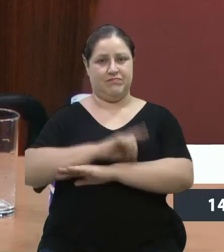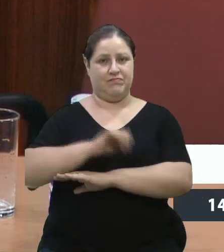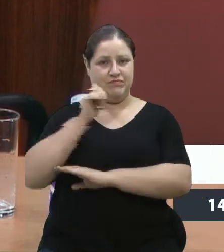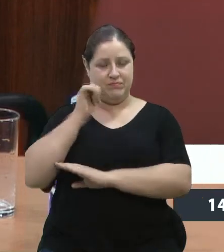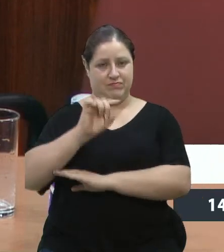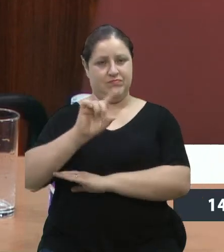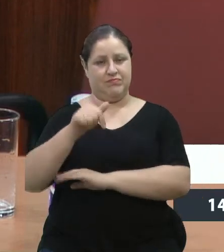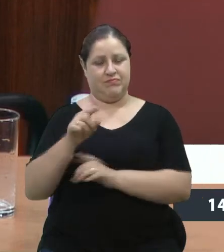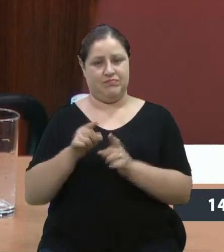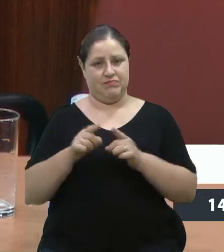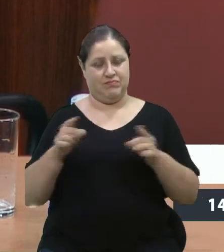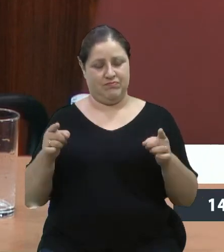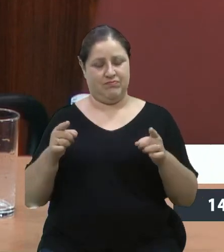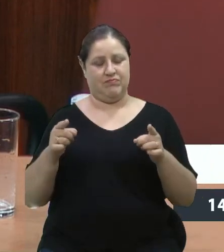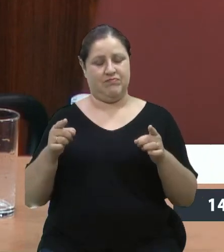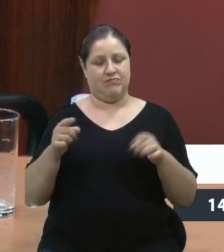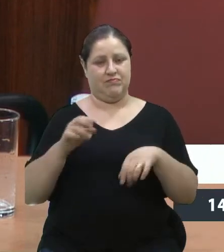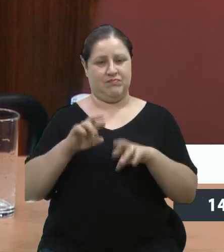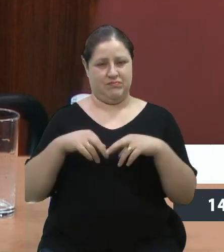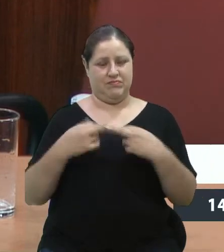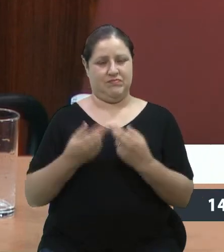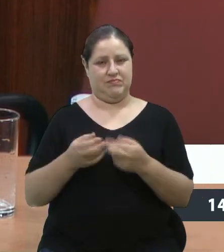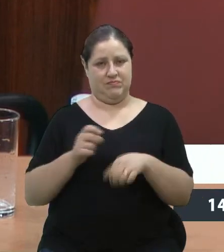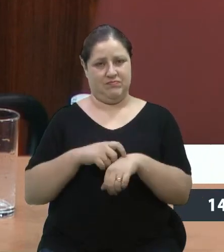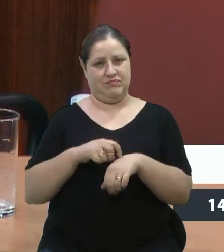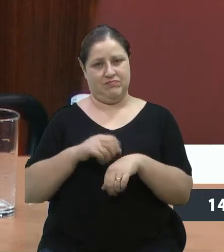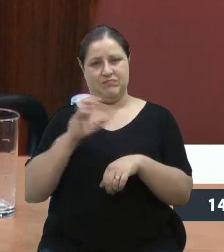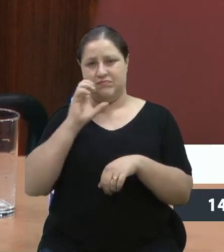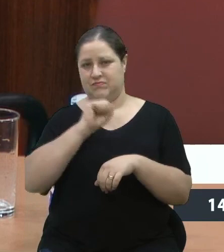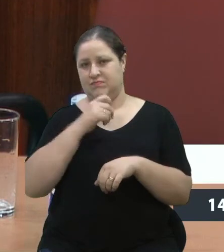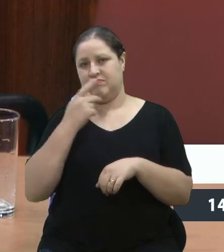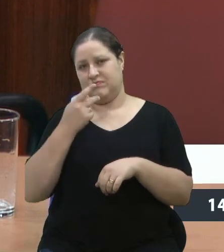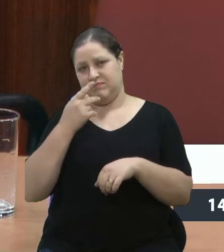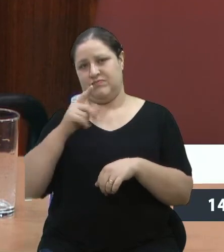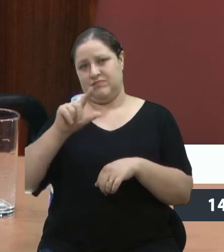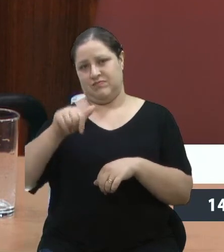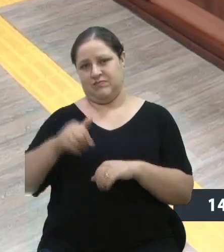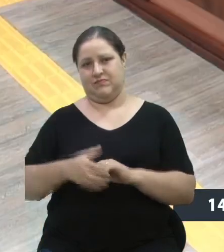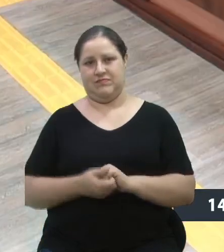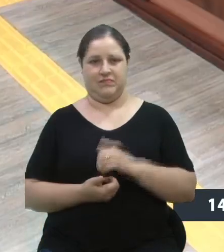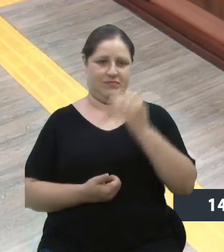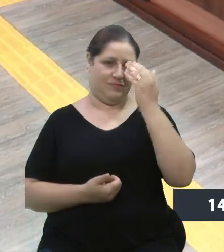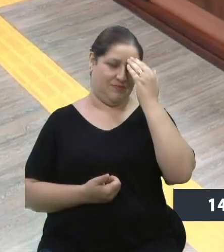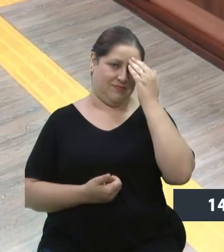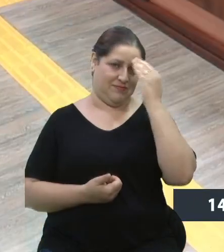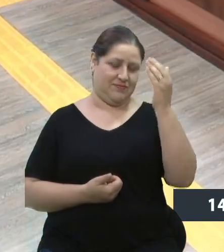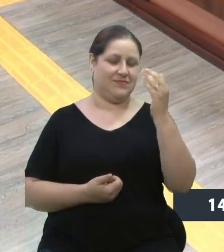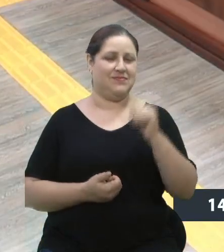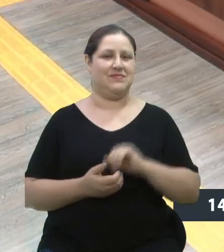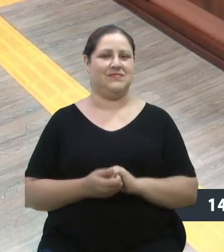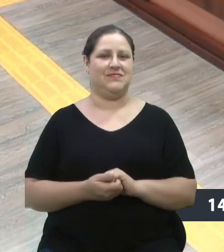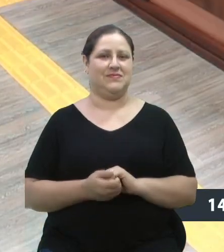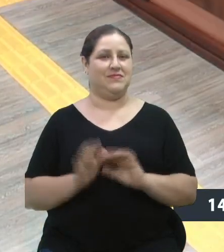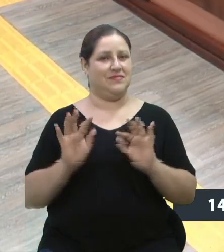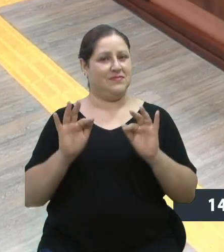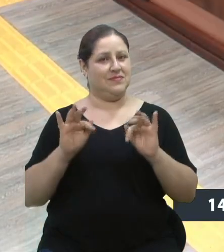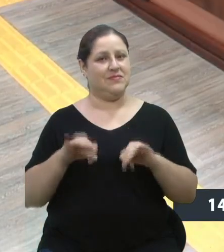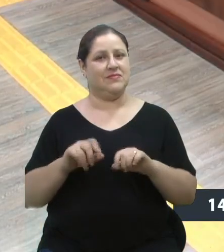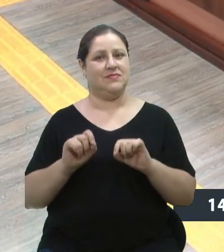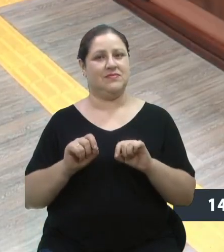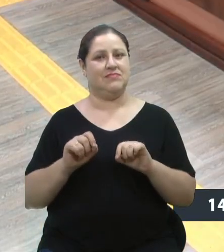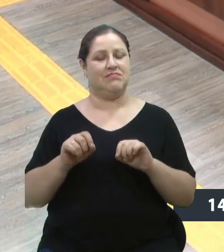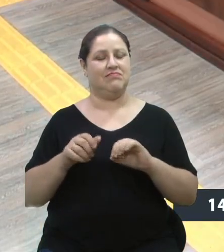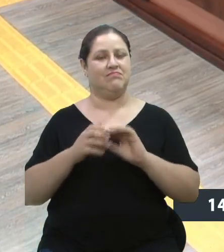me manifestarei rapidamente sobre o tema. Obrigado. Muito obrigada. Então, para concluir, quero parabenizar